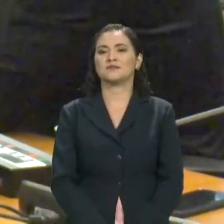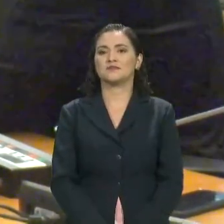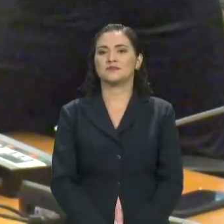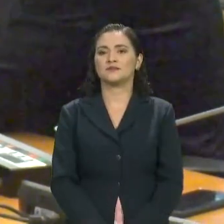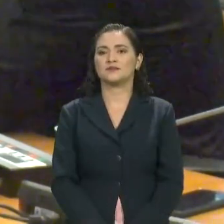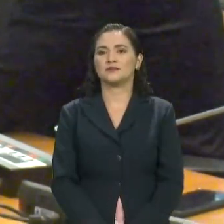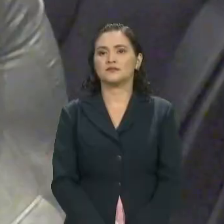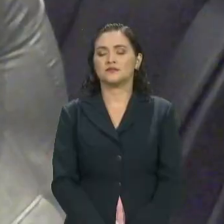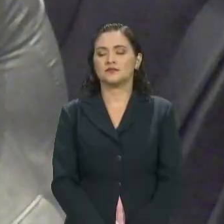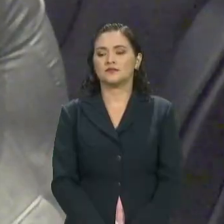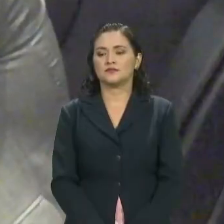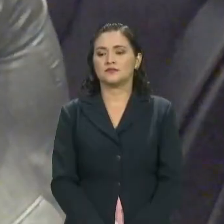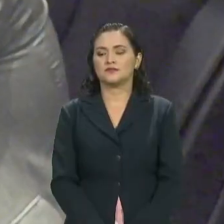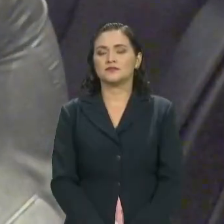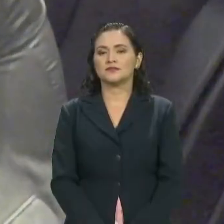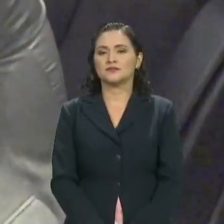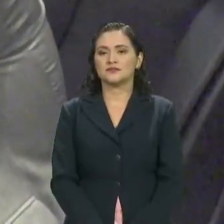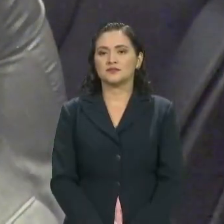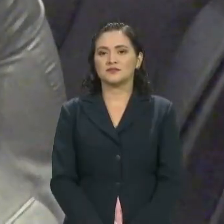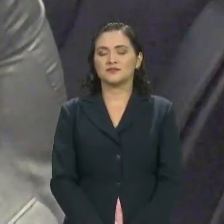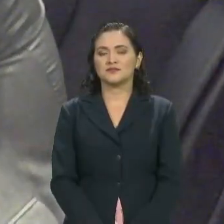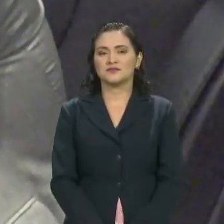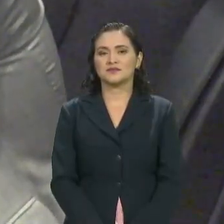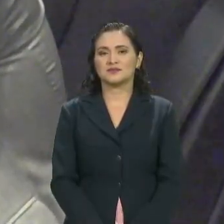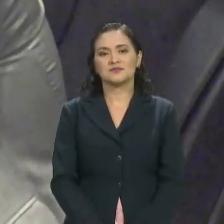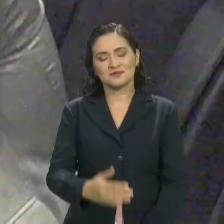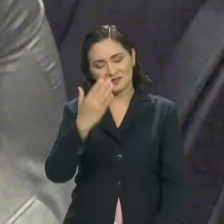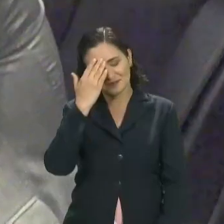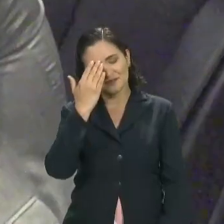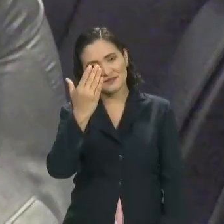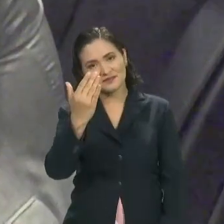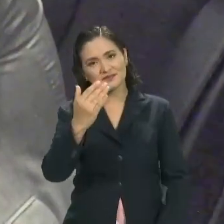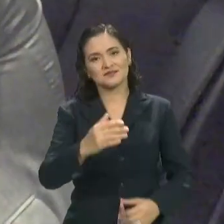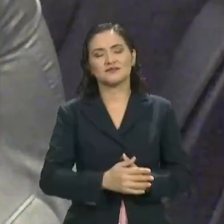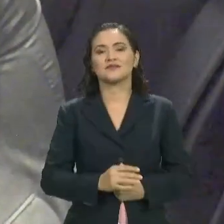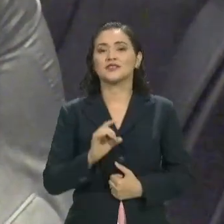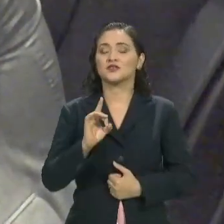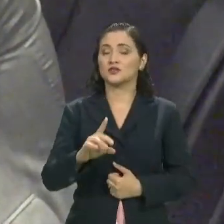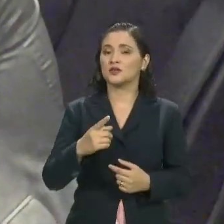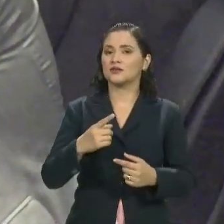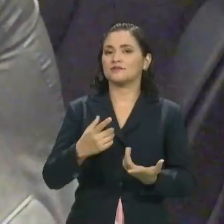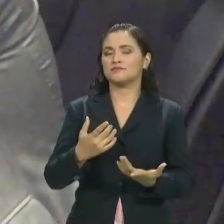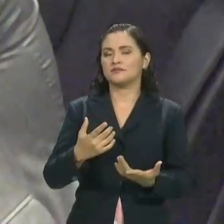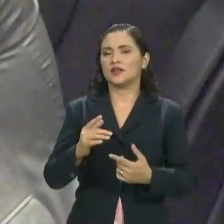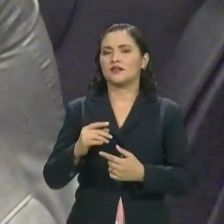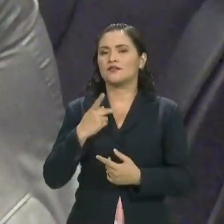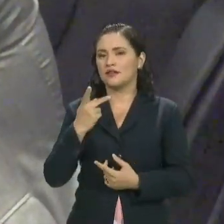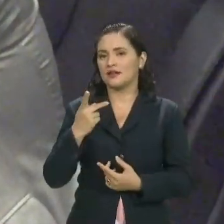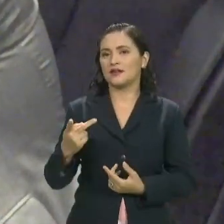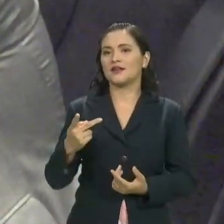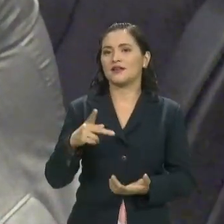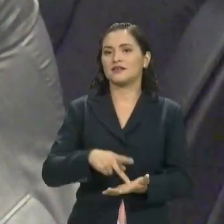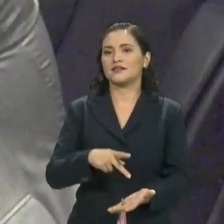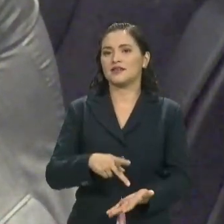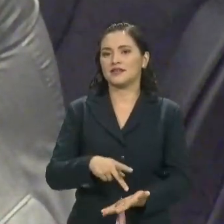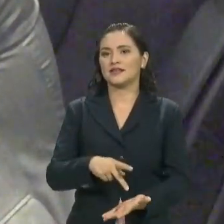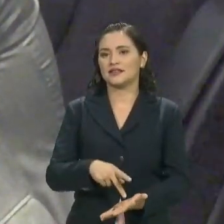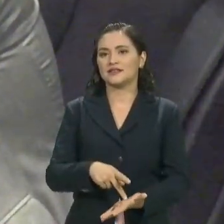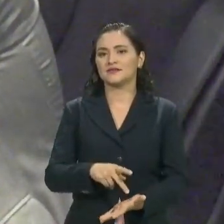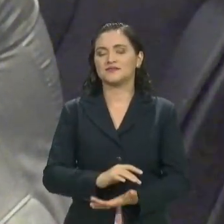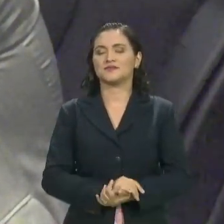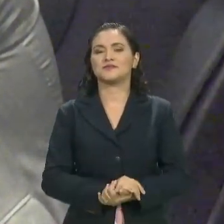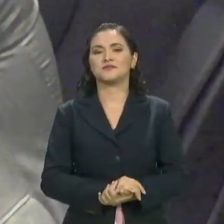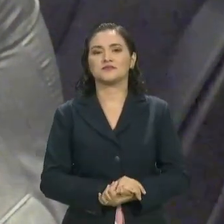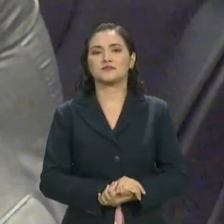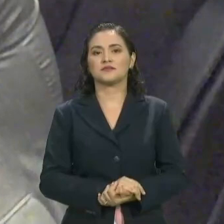Então, deputado César, só lhe agradeço essa parte, só para a gente poder colocar a verdade aos fatos, que o Republicanos não saiu do